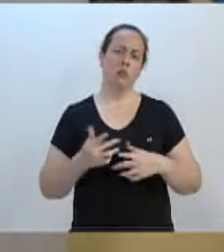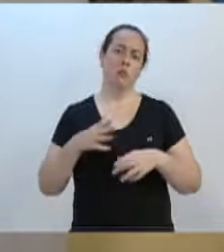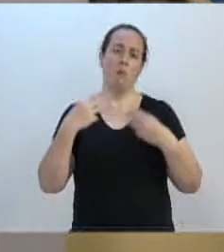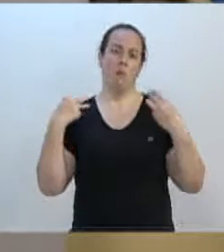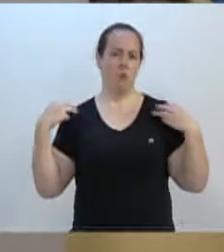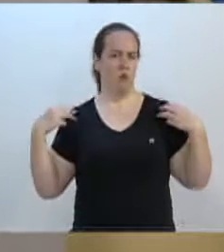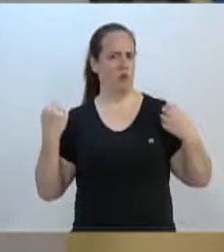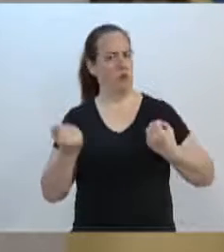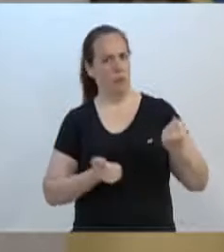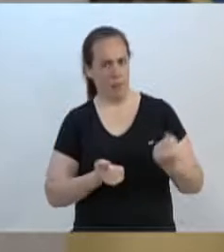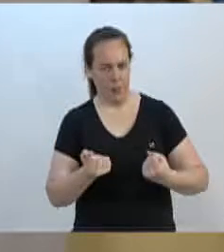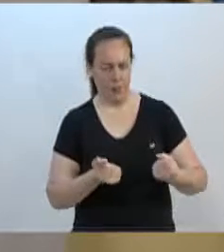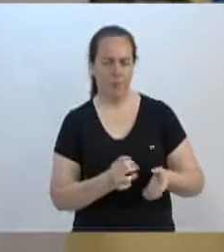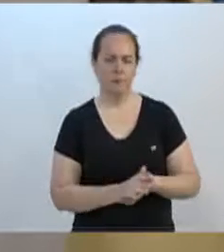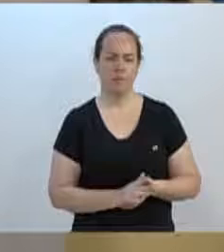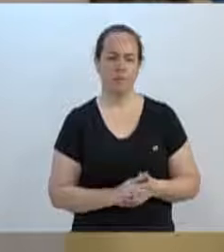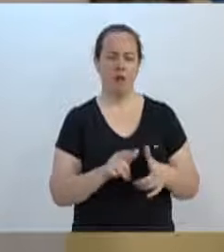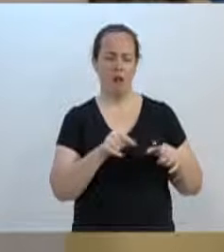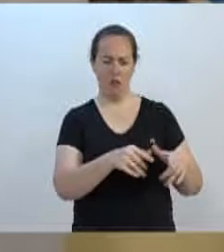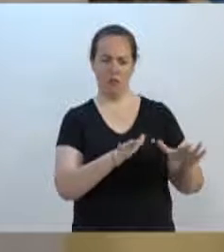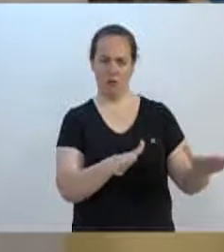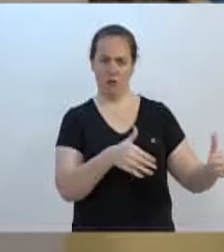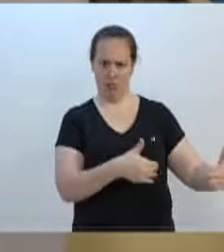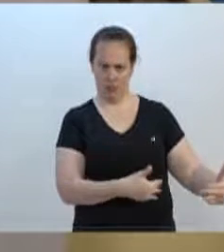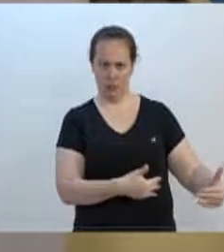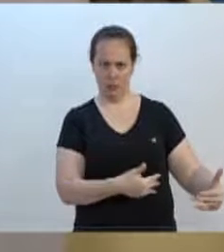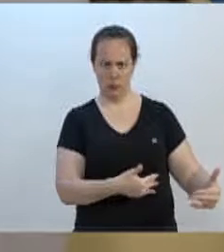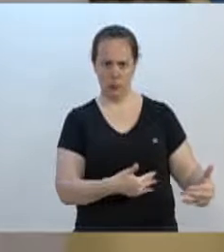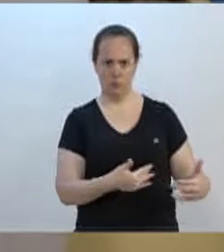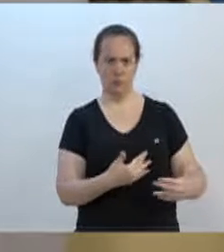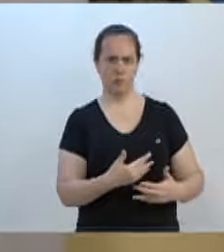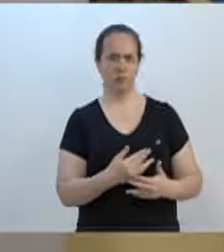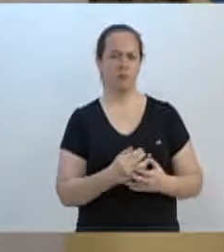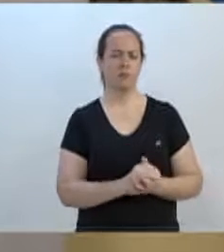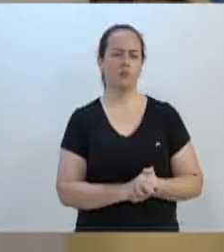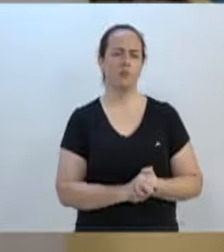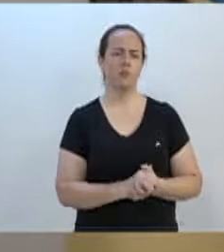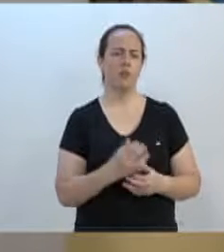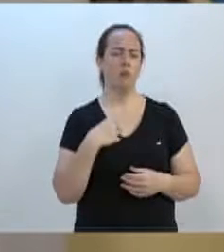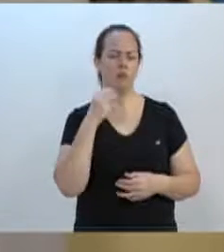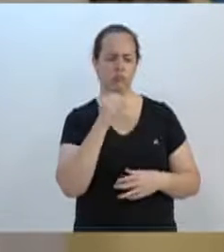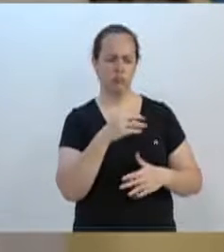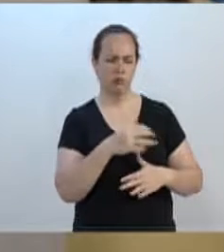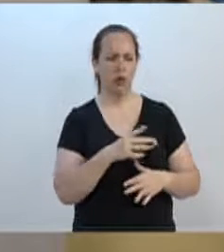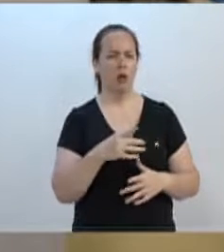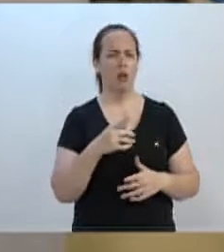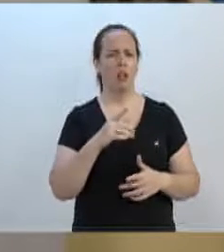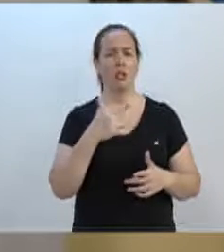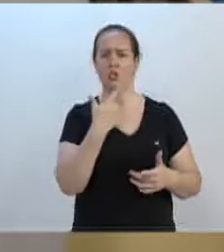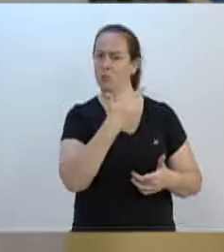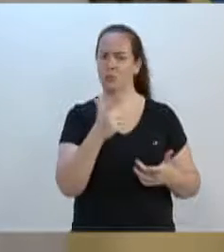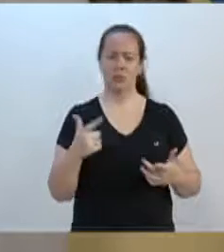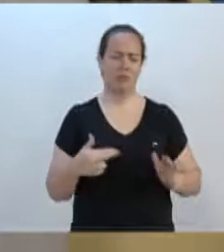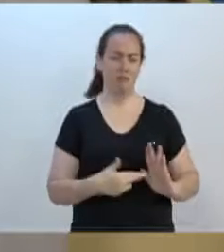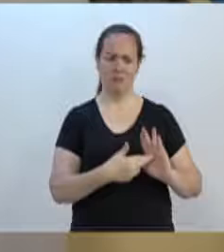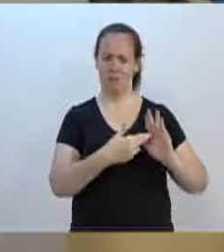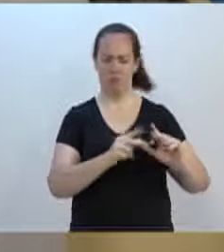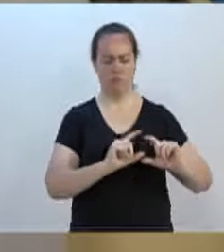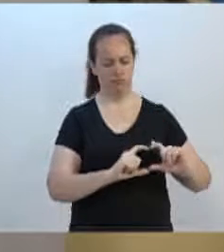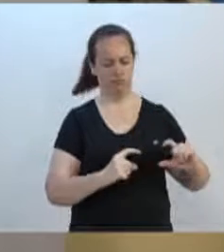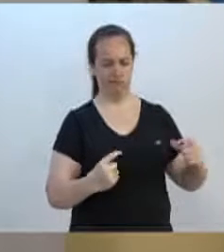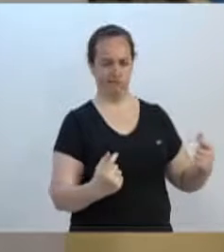do veículo. E aquela caixa coletora de entulho, ela não estava sinalizada com aquela